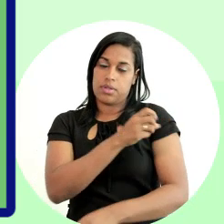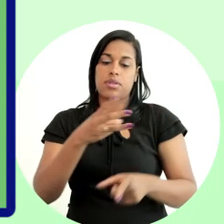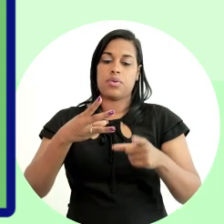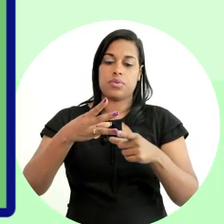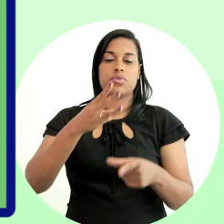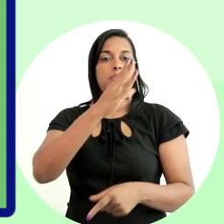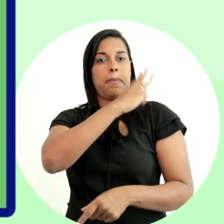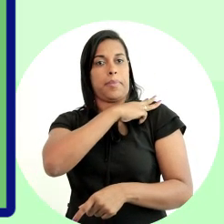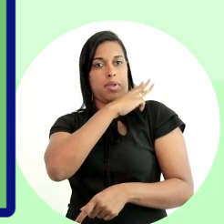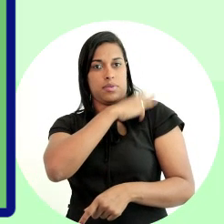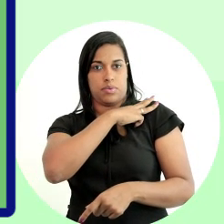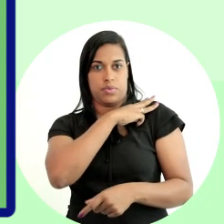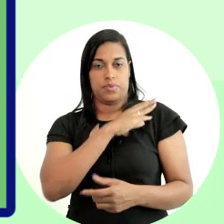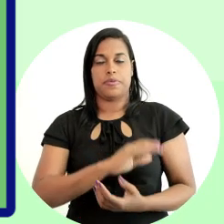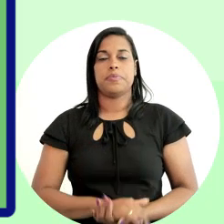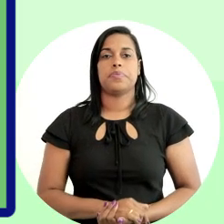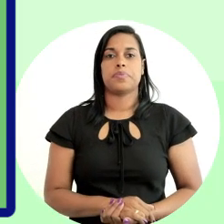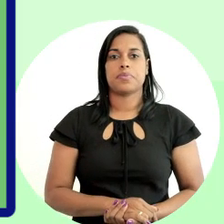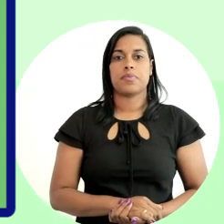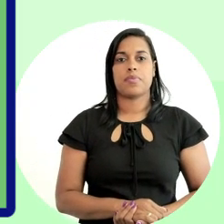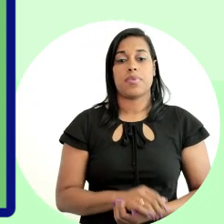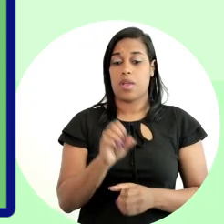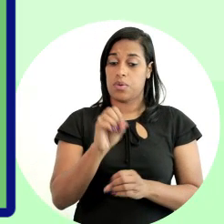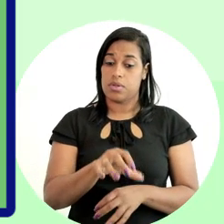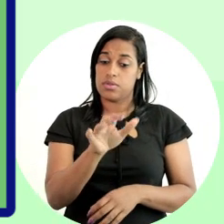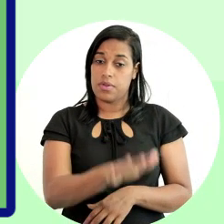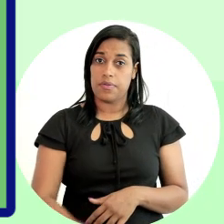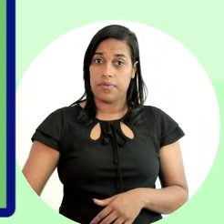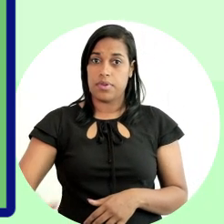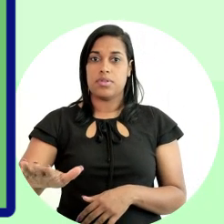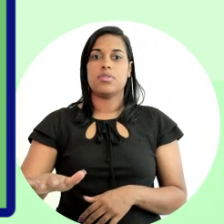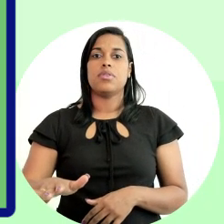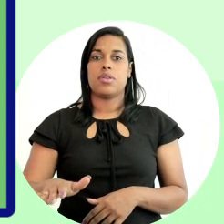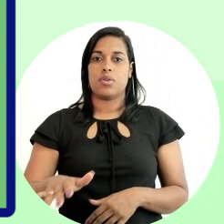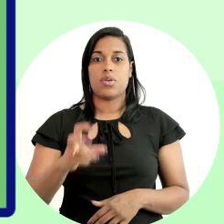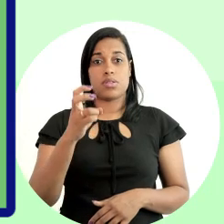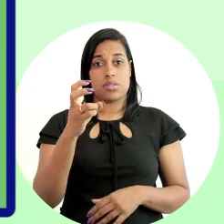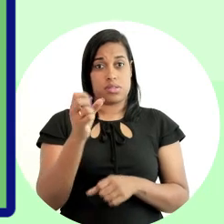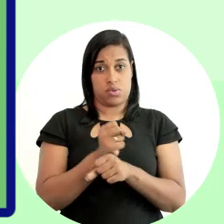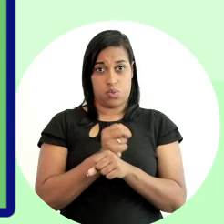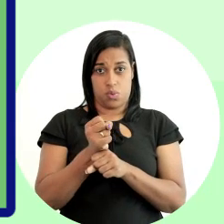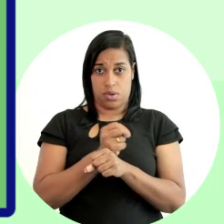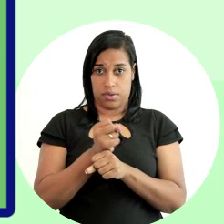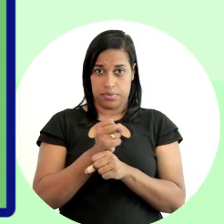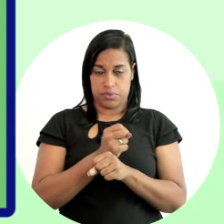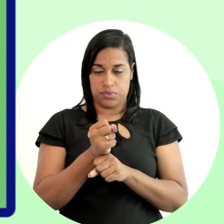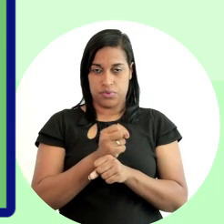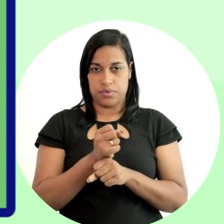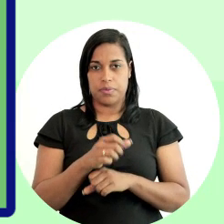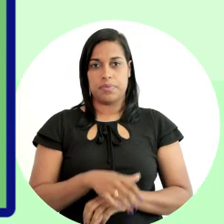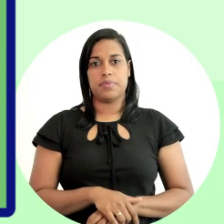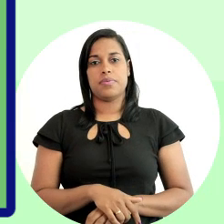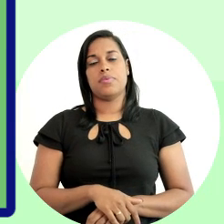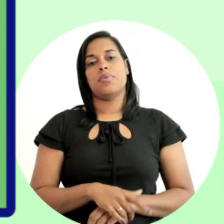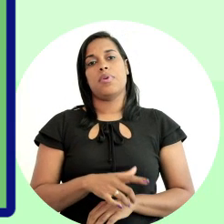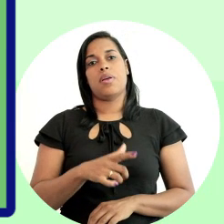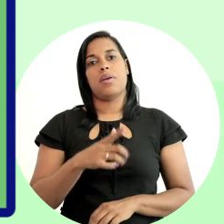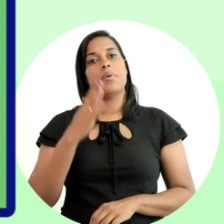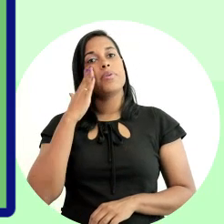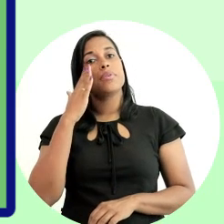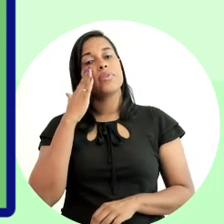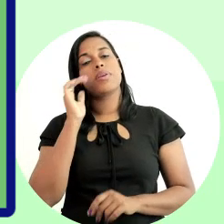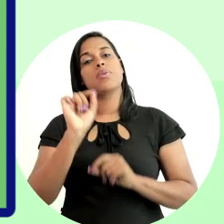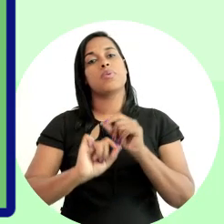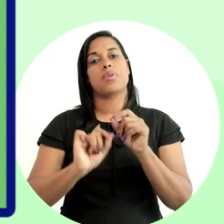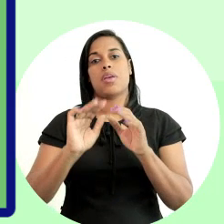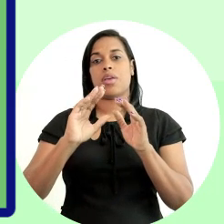fundamental e o ensino médio. A educação infantil dura 5 anos, que compreende